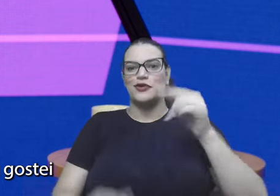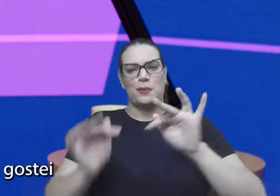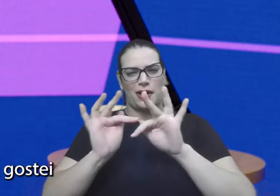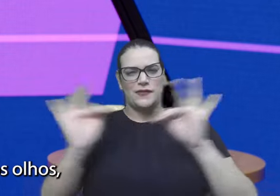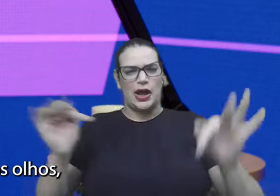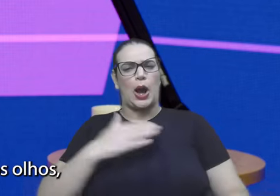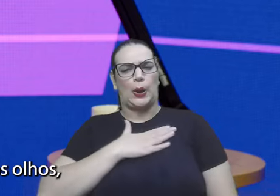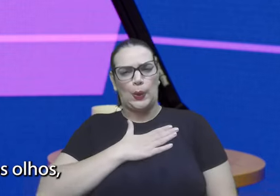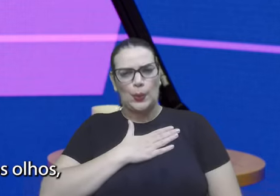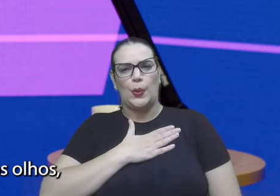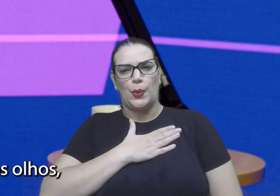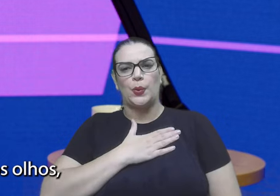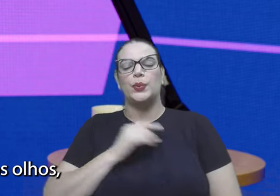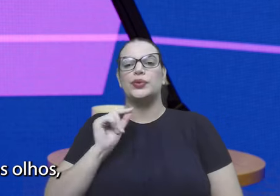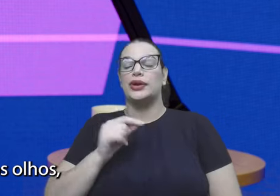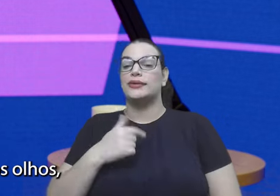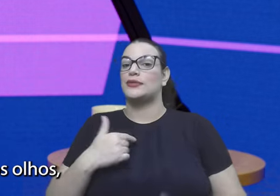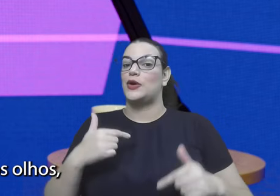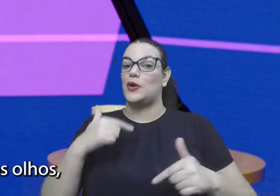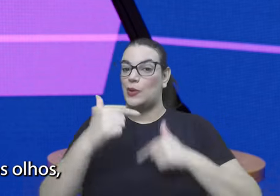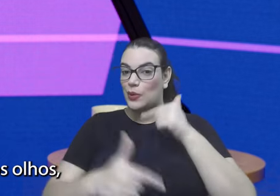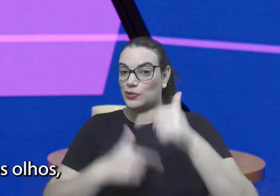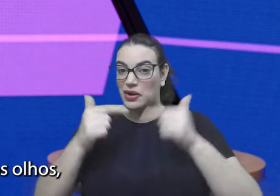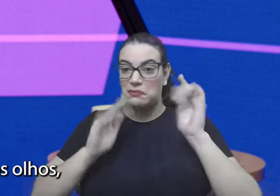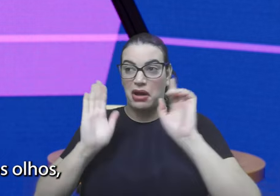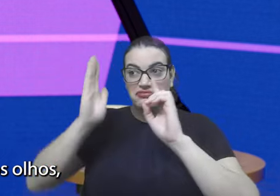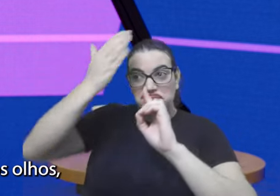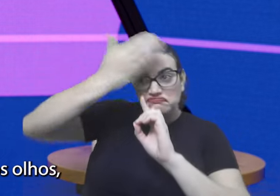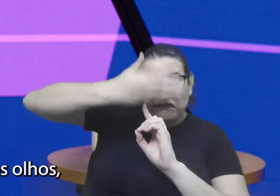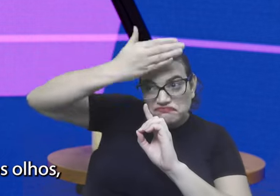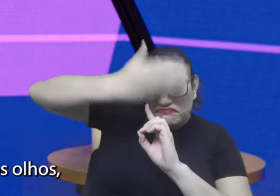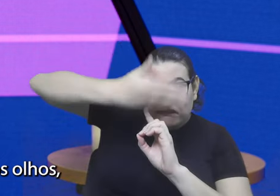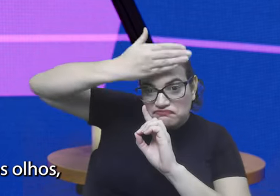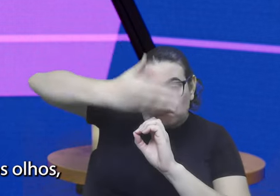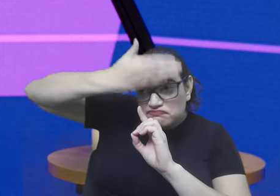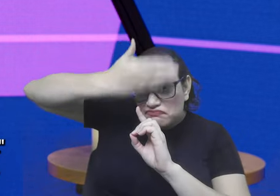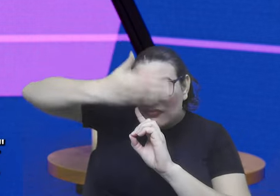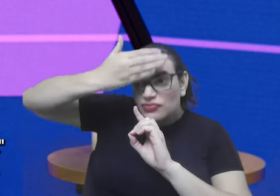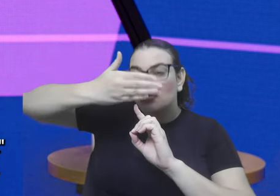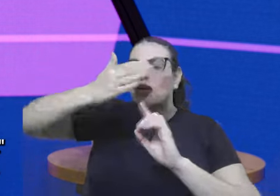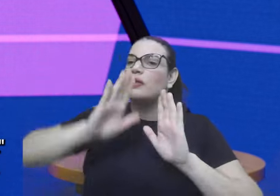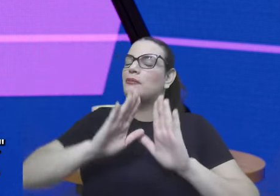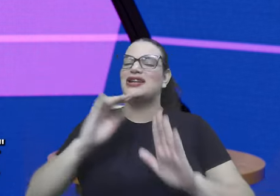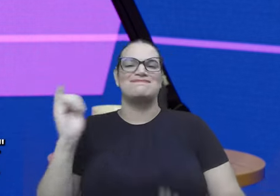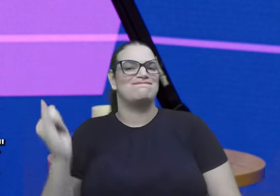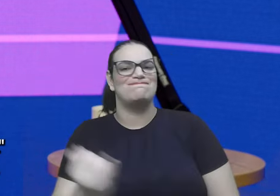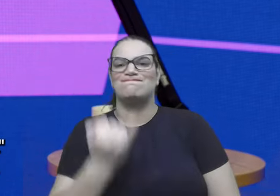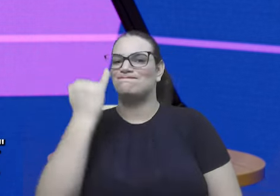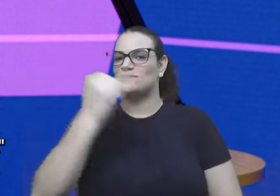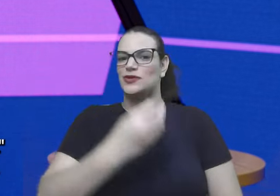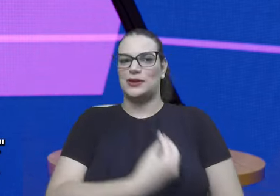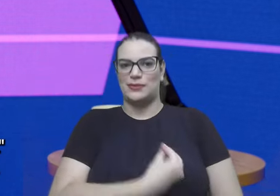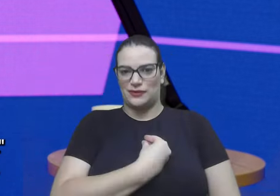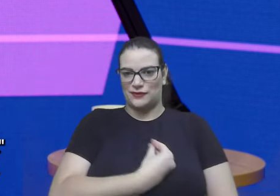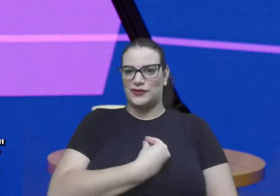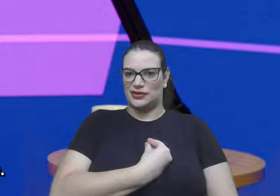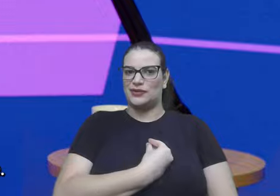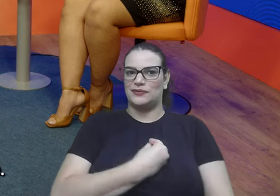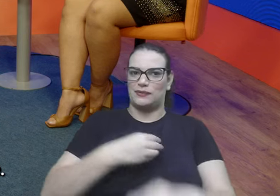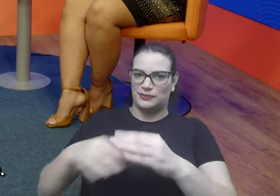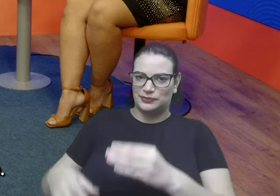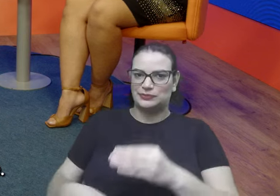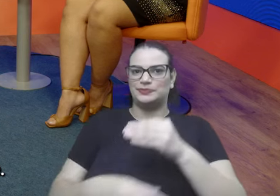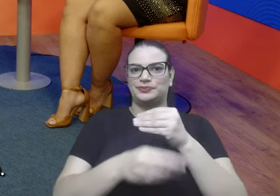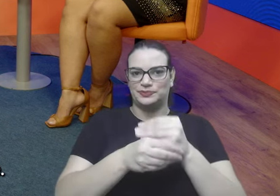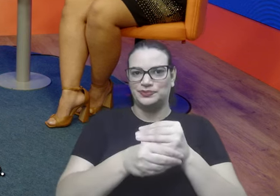frase que eu gostei bastante que é assim é um trabalho que é invisível aos olhos mas essencial para vida né Você quer até completar Por